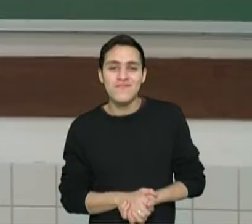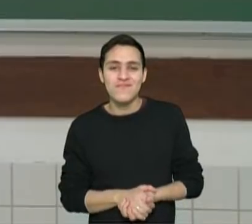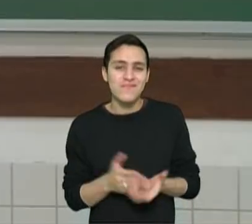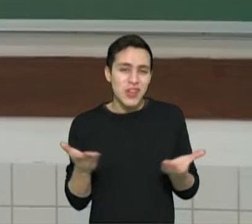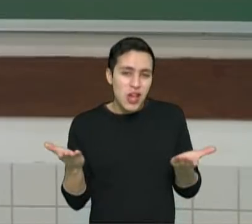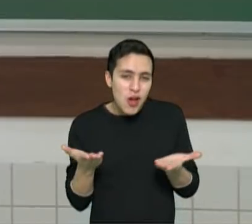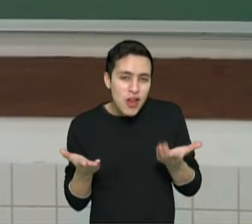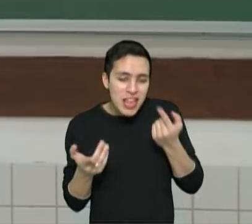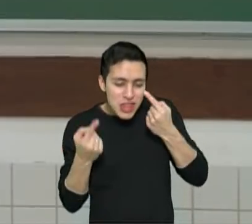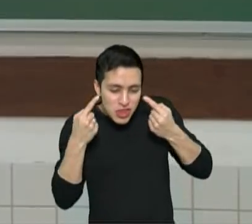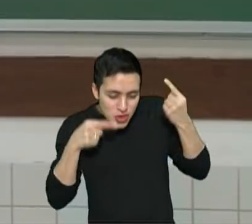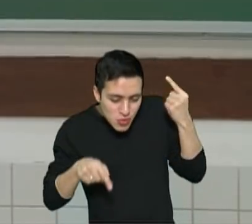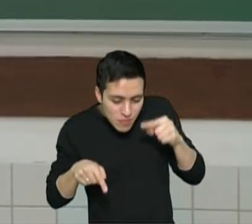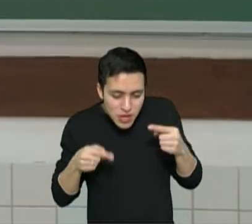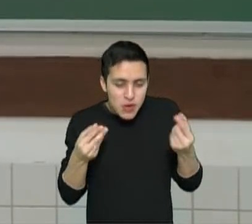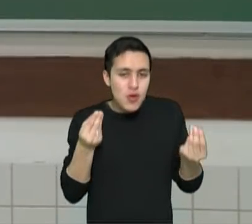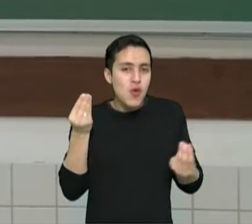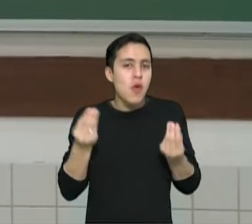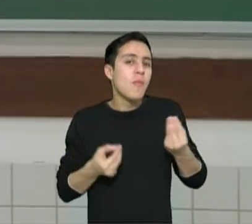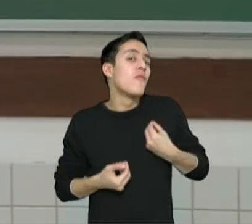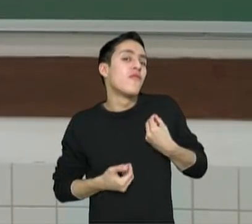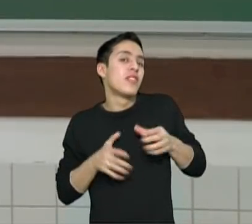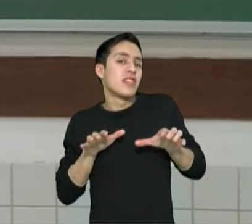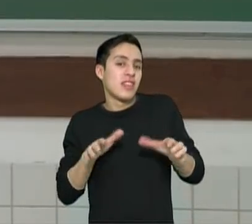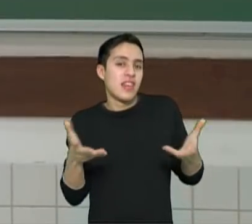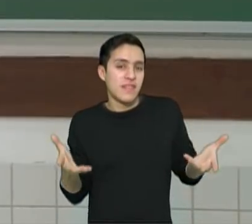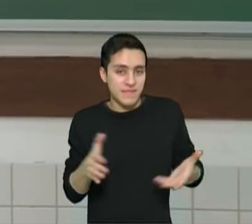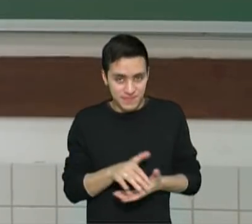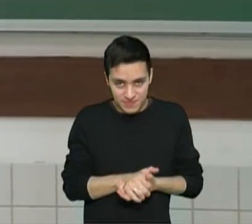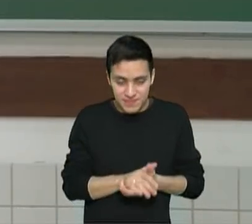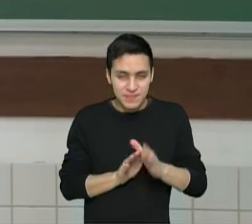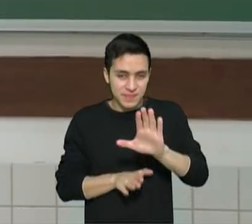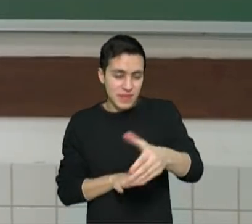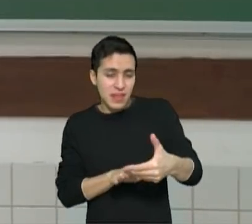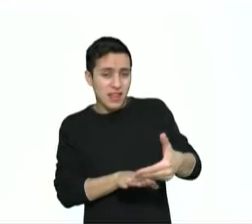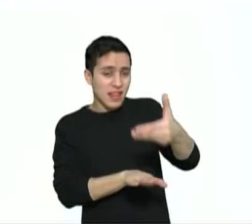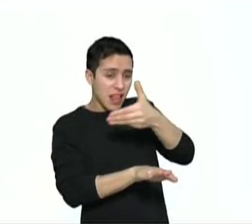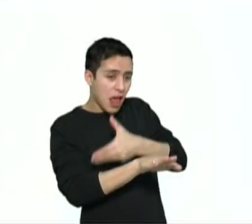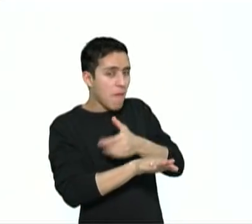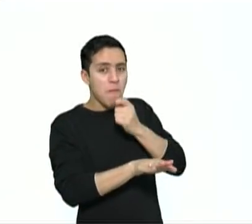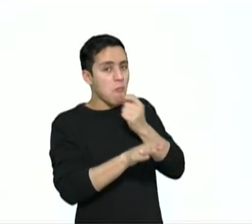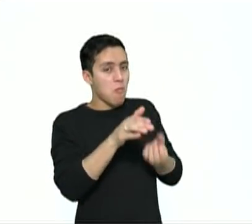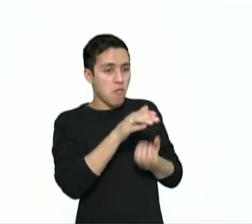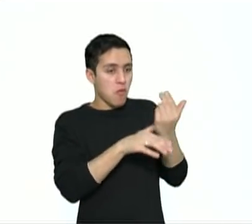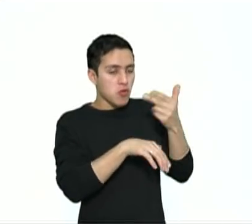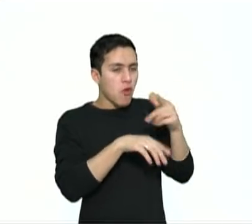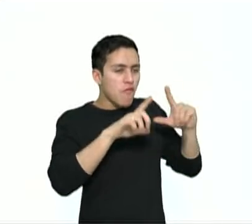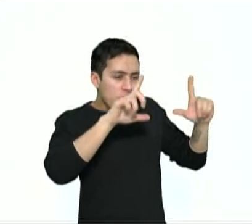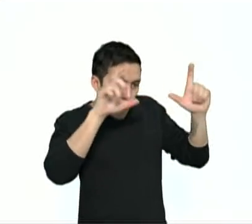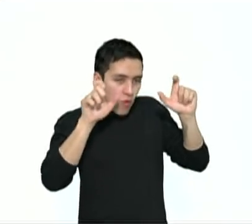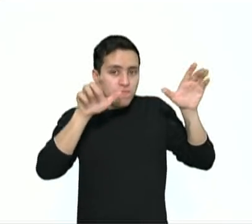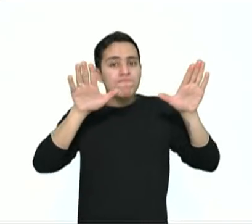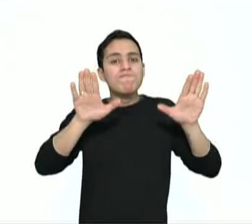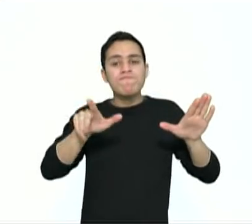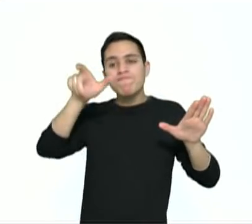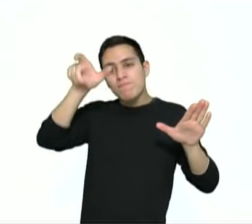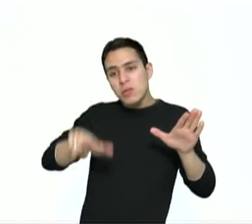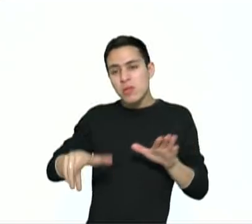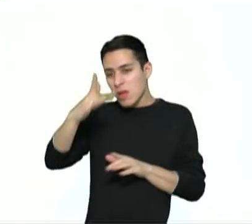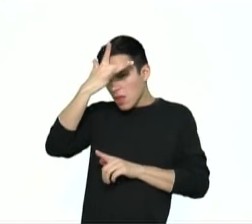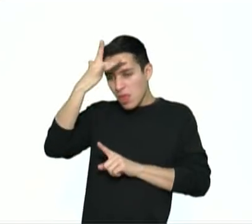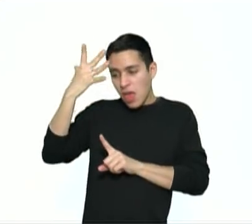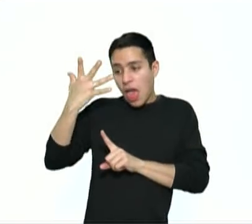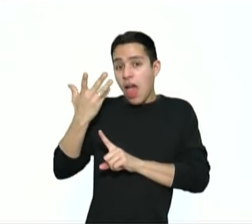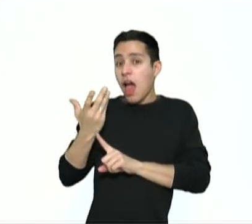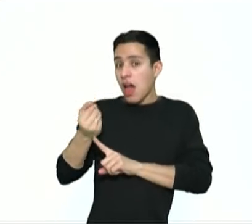vamos descobrir como era. Antes da invenção da fotografia, os artistas viajantes tinham a missão